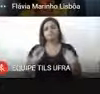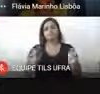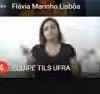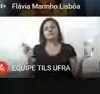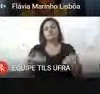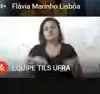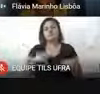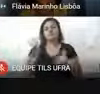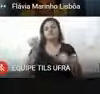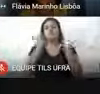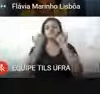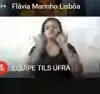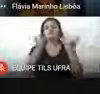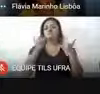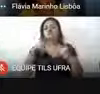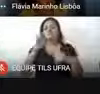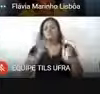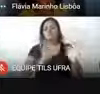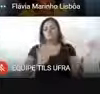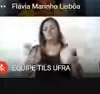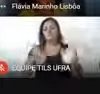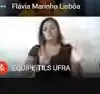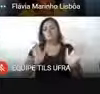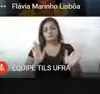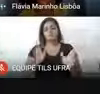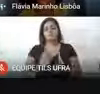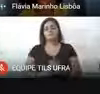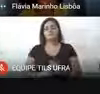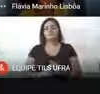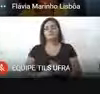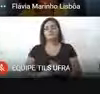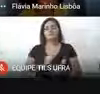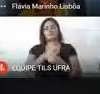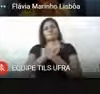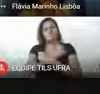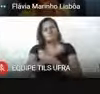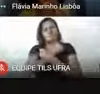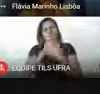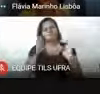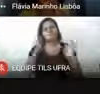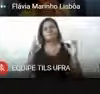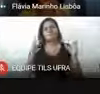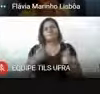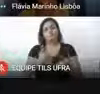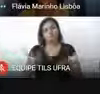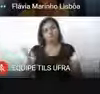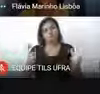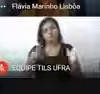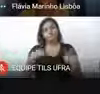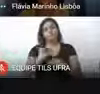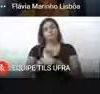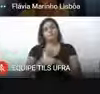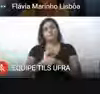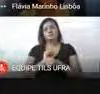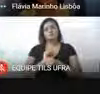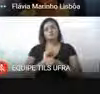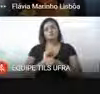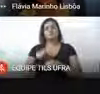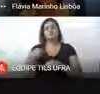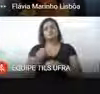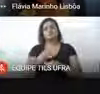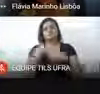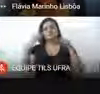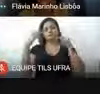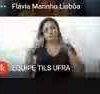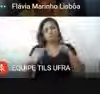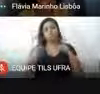as informações que nós tratamos aqui. Bom abraço a todos, espero que possamos nos ver novamente,